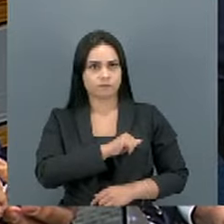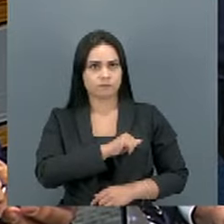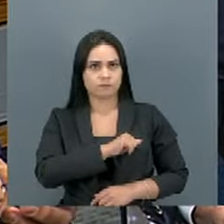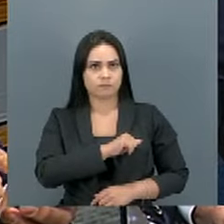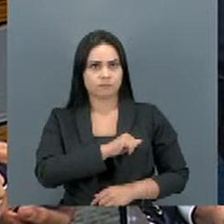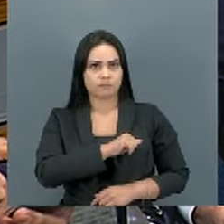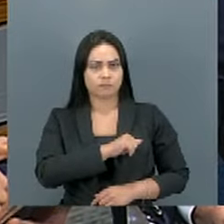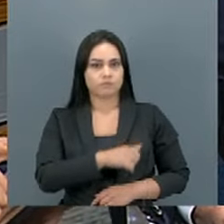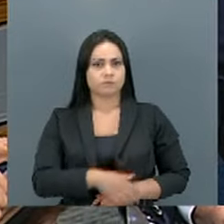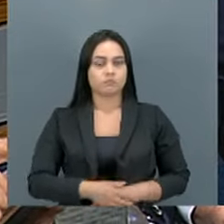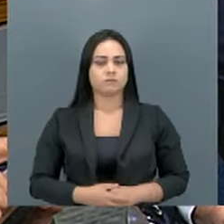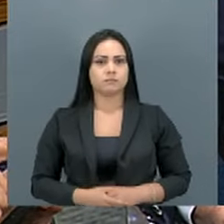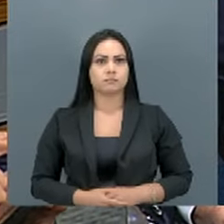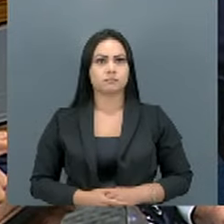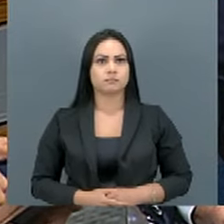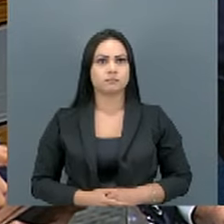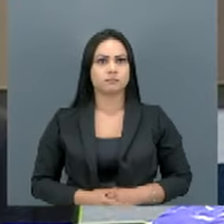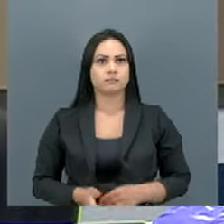A FUNAI é a